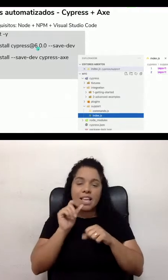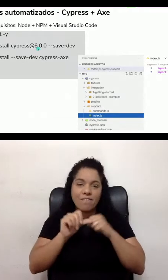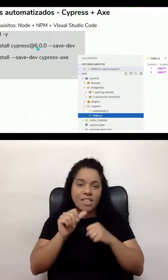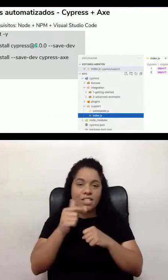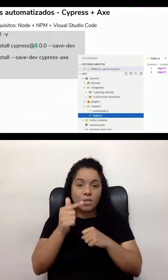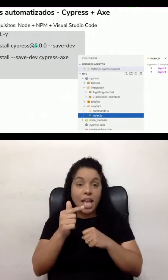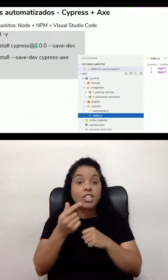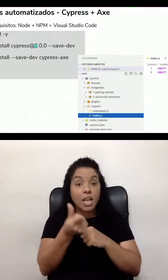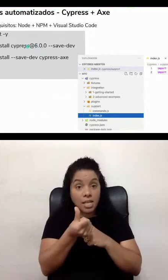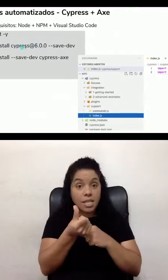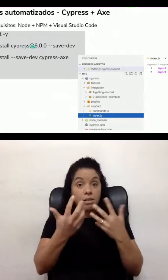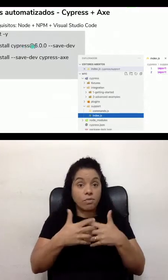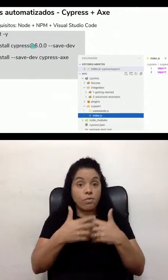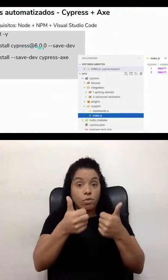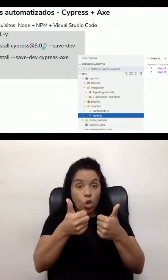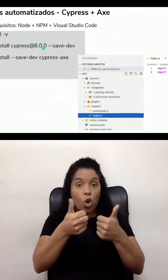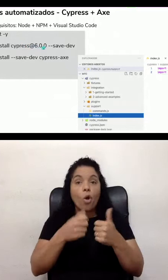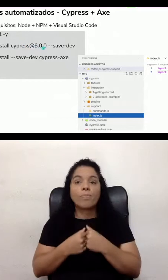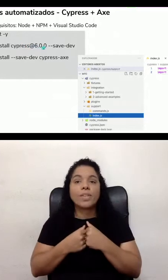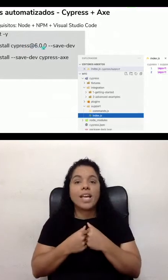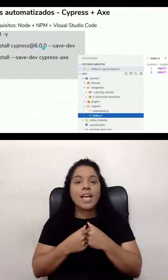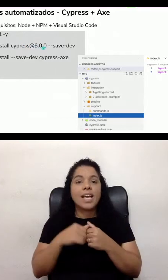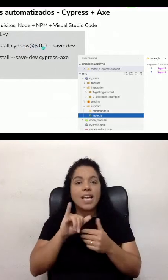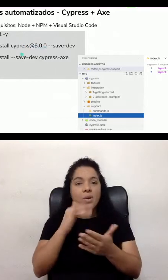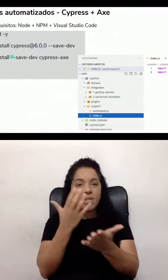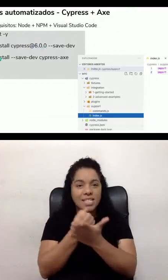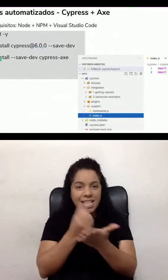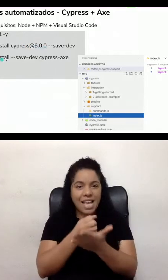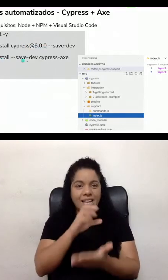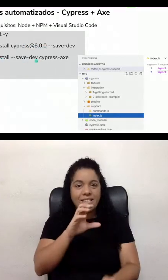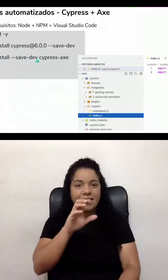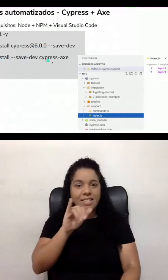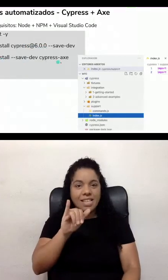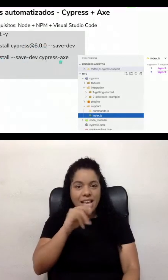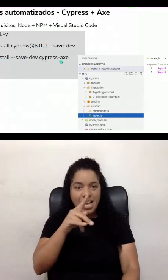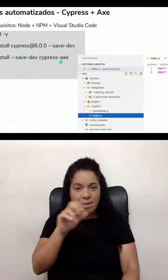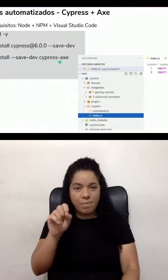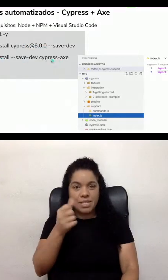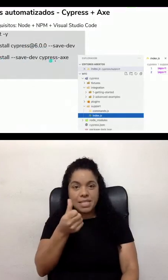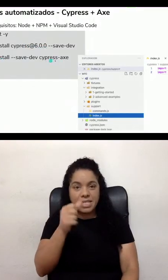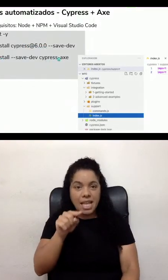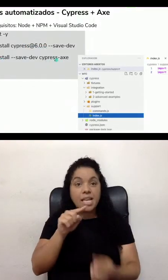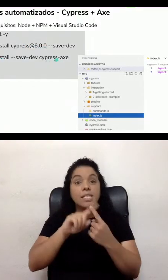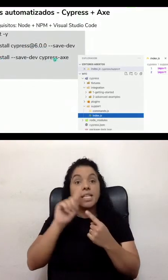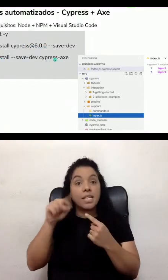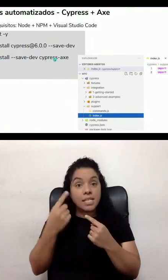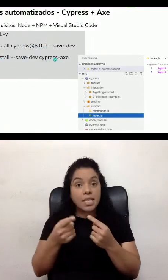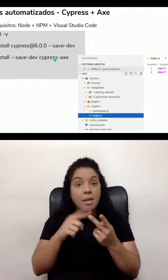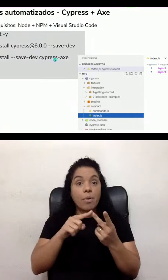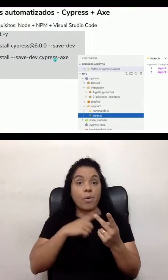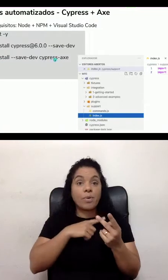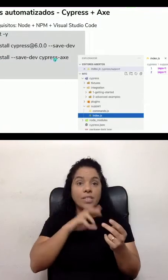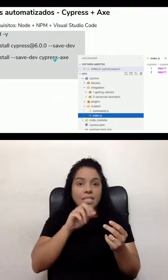6 funcionou. Eu instalo o Cypress 6 e depois eu instalo o